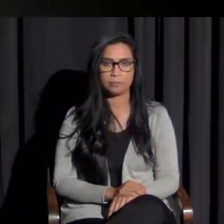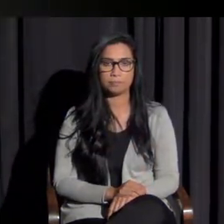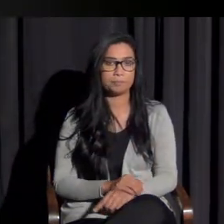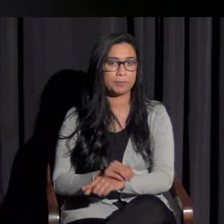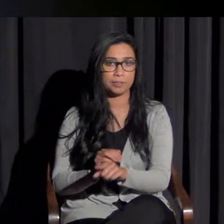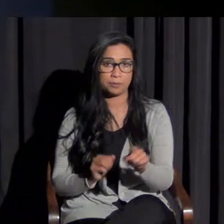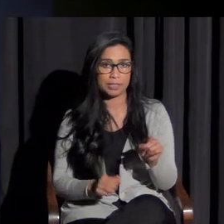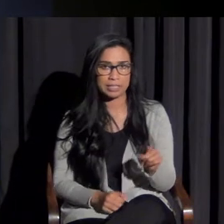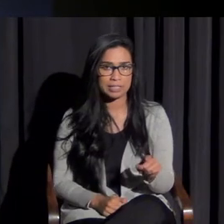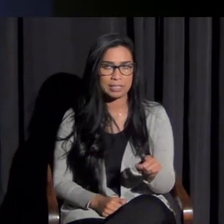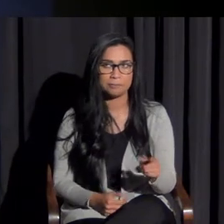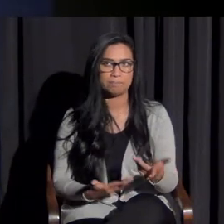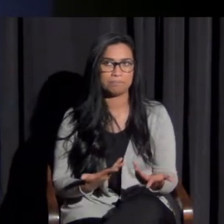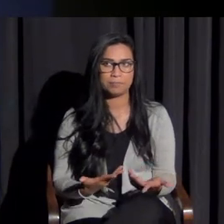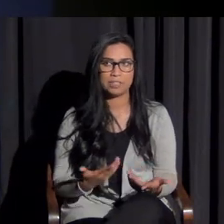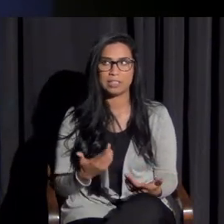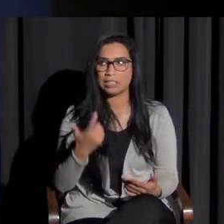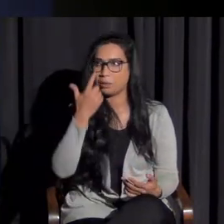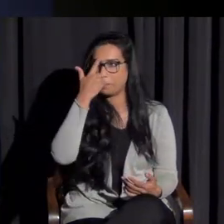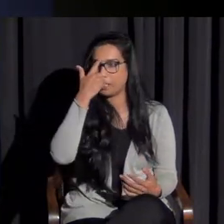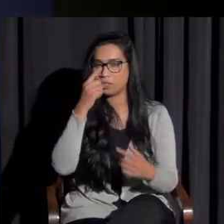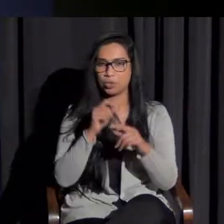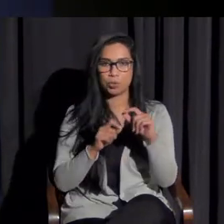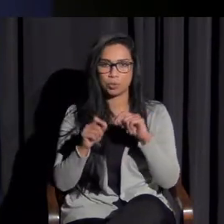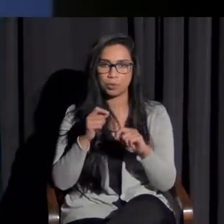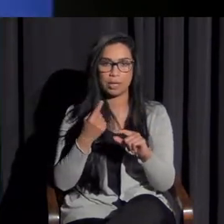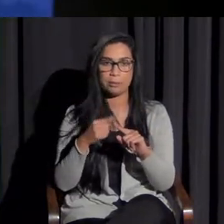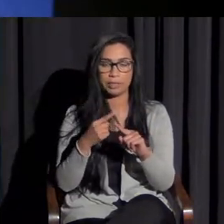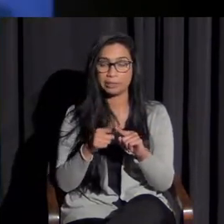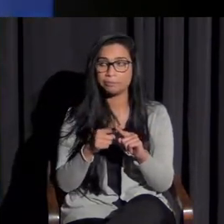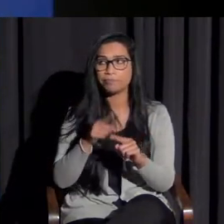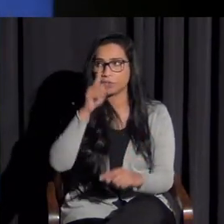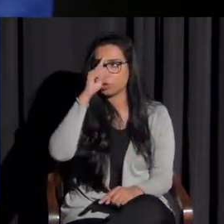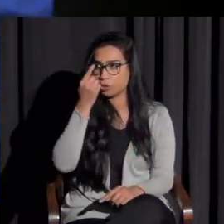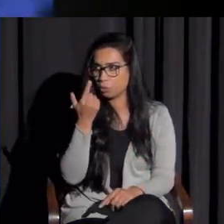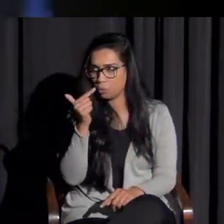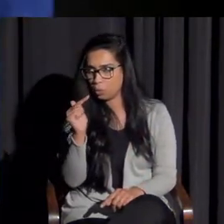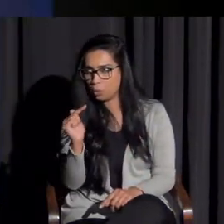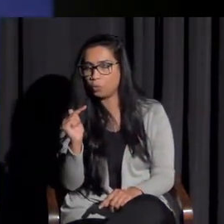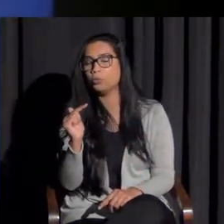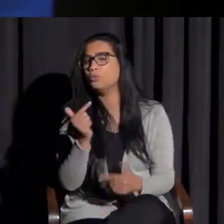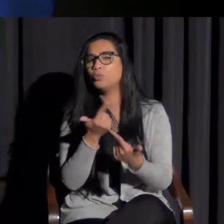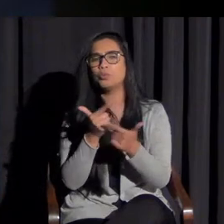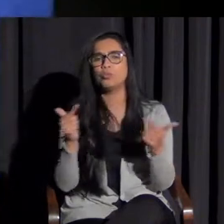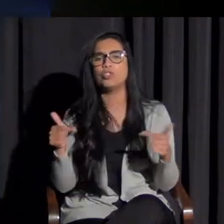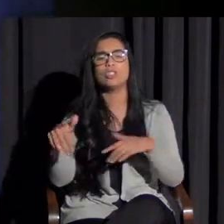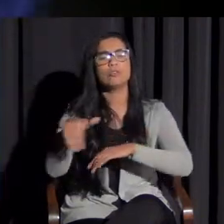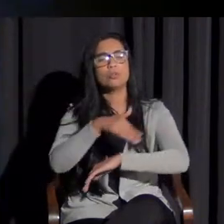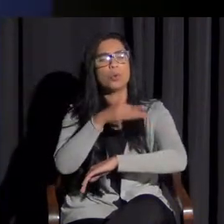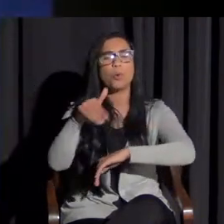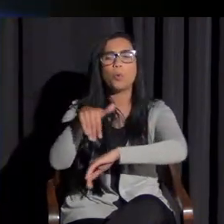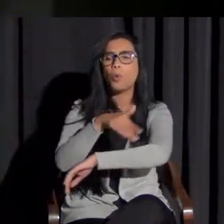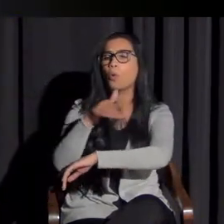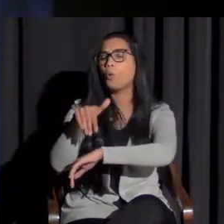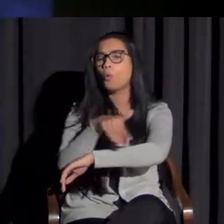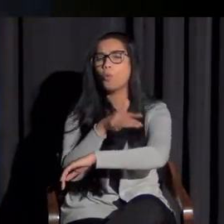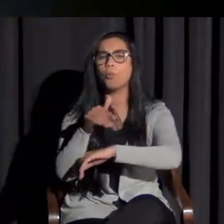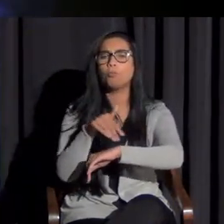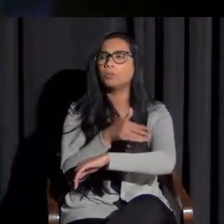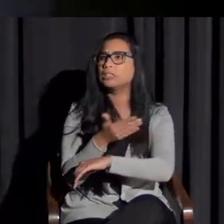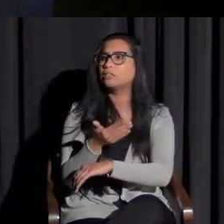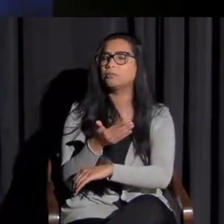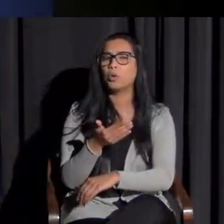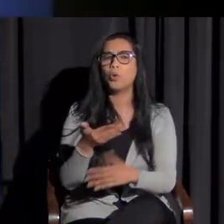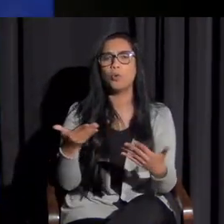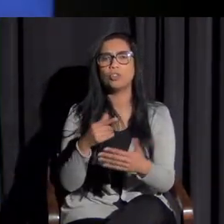o que vocês acham dessa mudança toda? Eu vim aqui um outro dia e não tinha tantas ruas e tal. E aí a gente tá vindo agora e tá vendo todo mundo construir as casas.